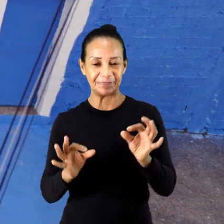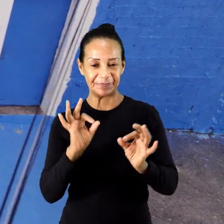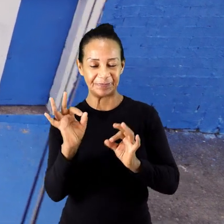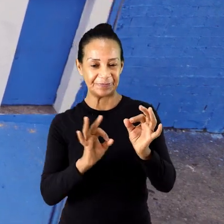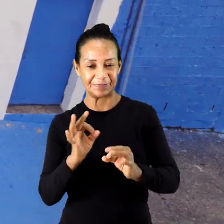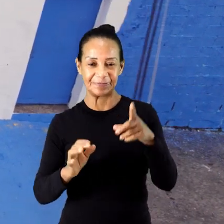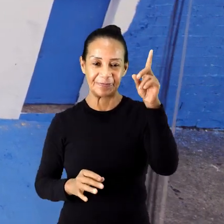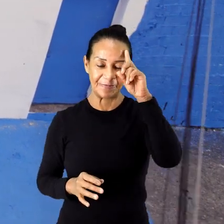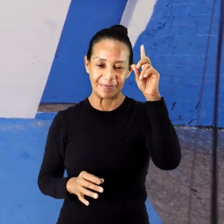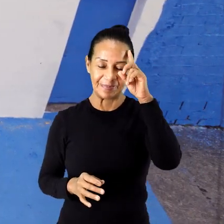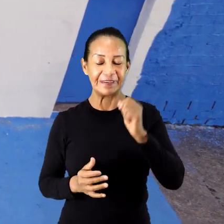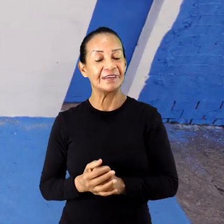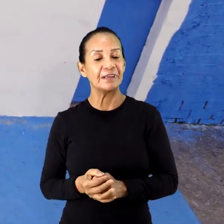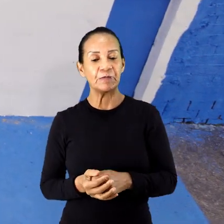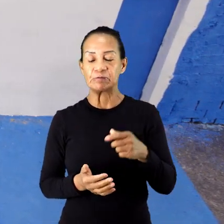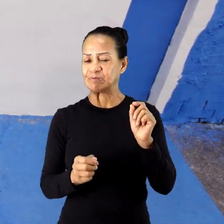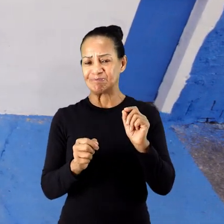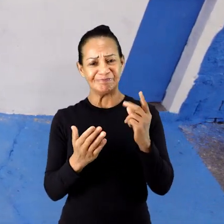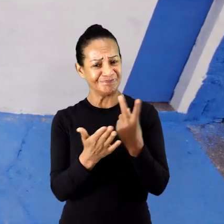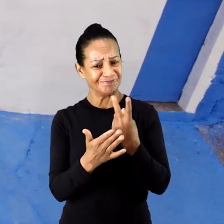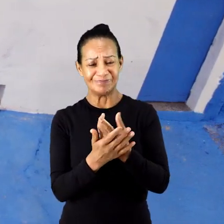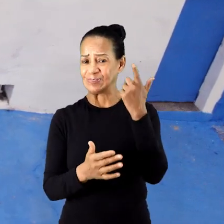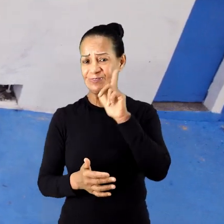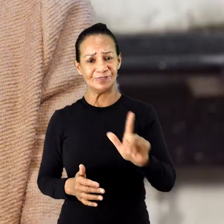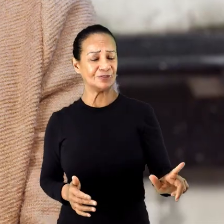Organizar o seu dia a dia, de não repetir os mesmos erros,